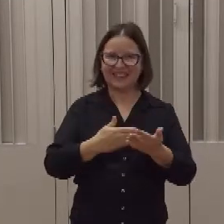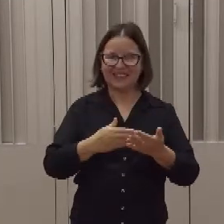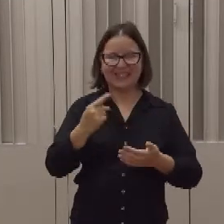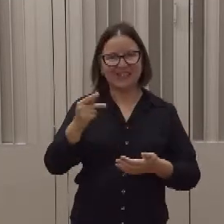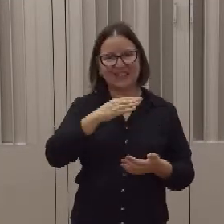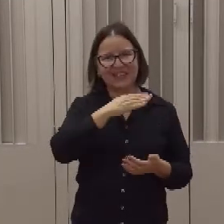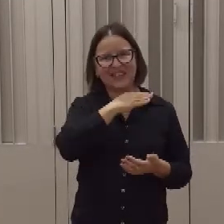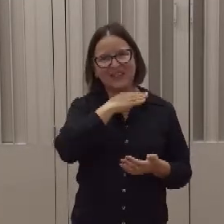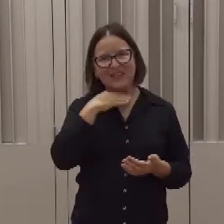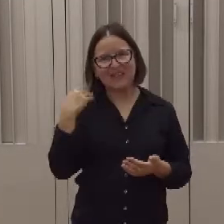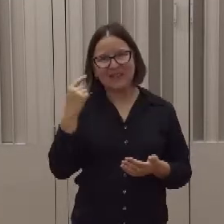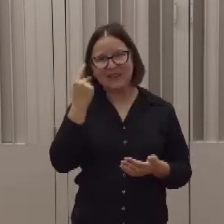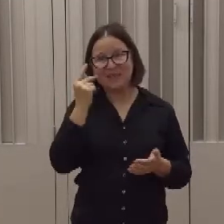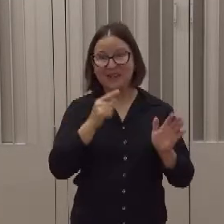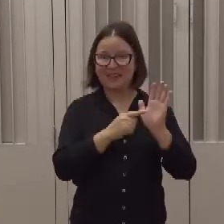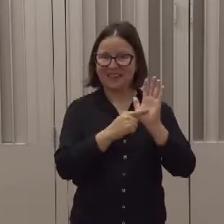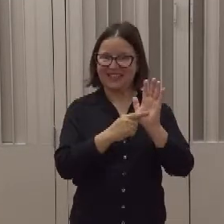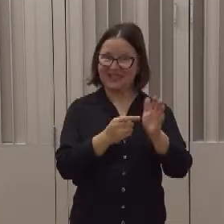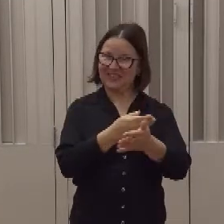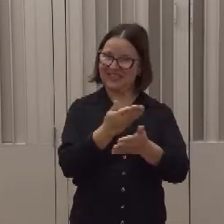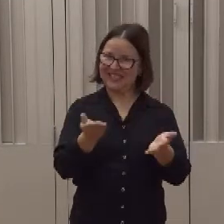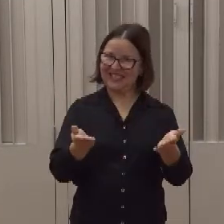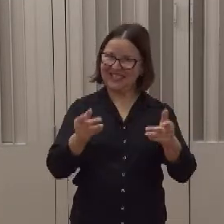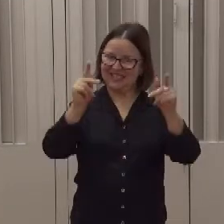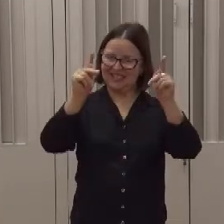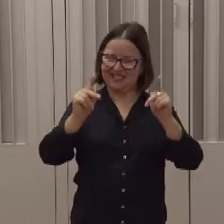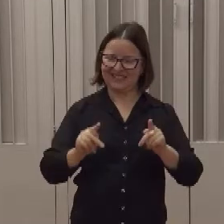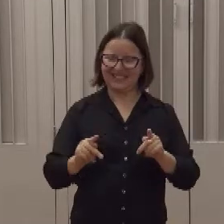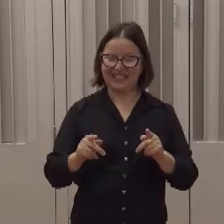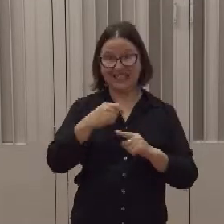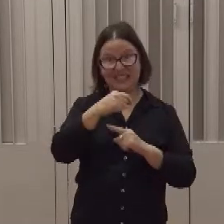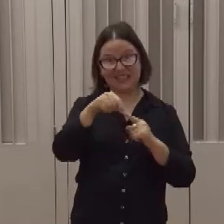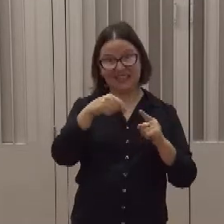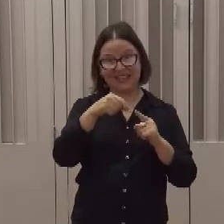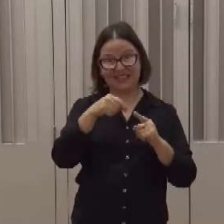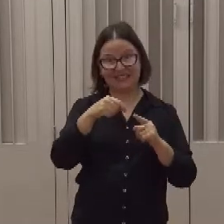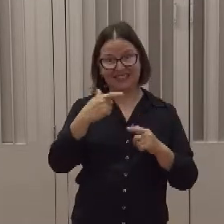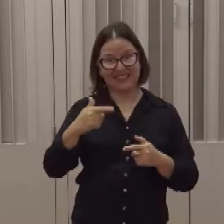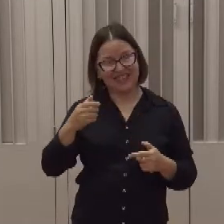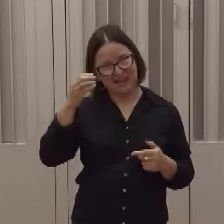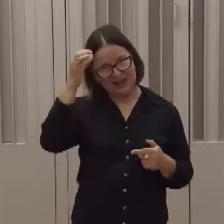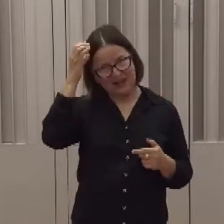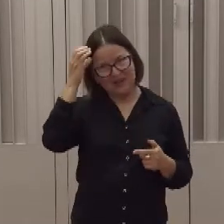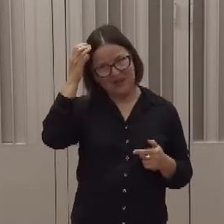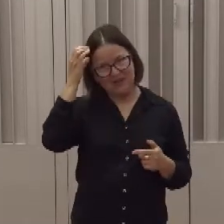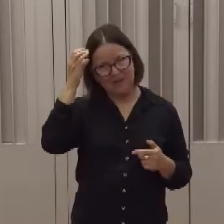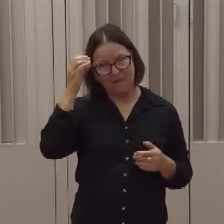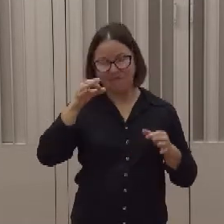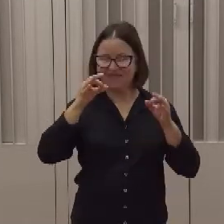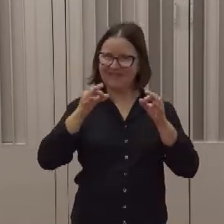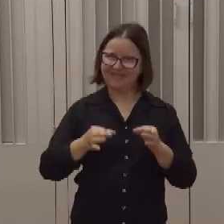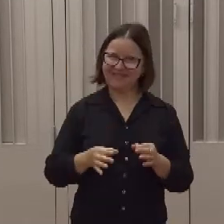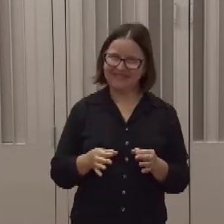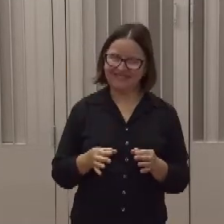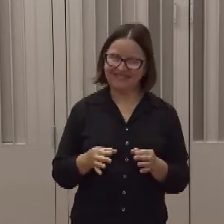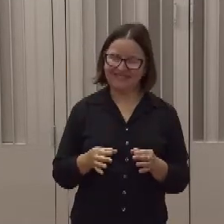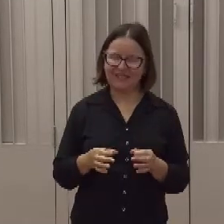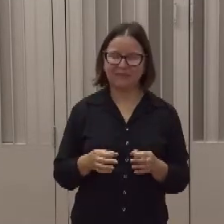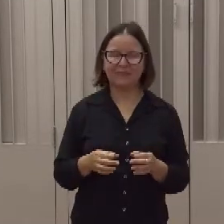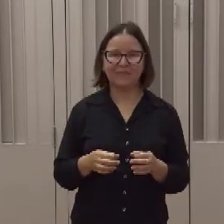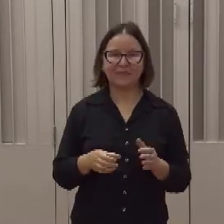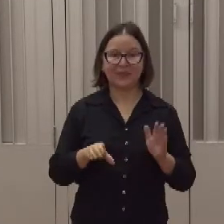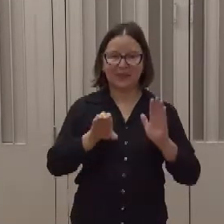morte, para apresentar-vos perante ele santos, inculpáveis e irrepreensíveis.